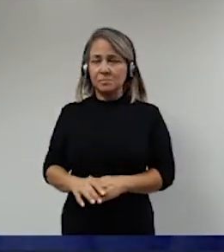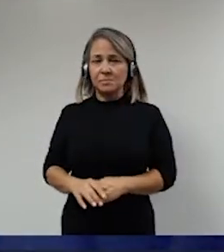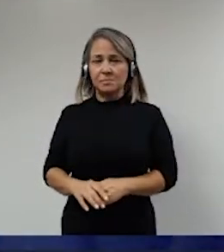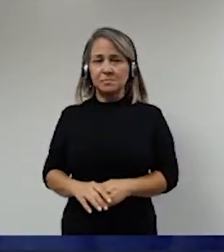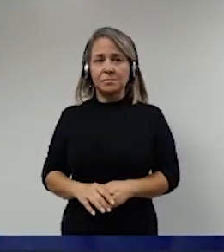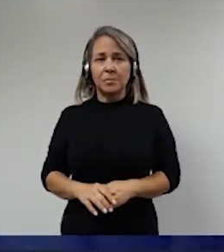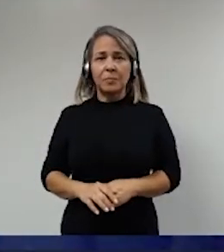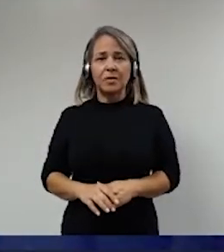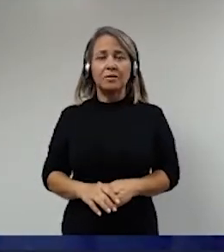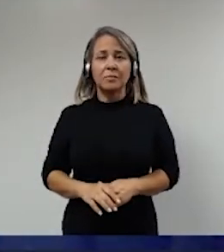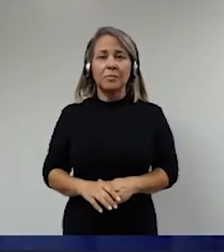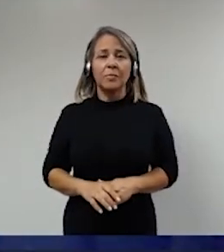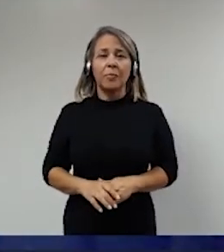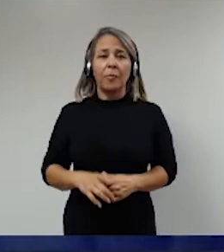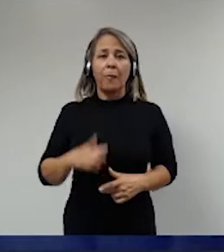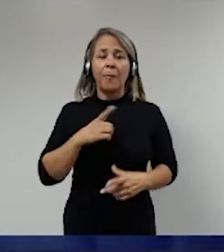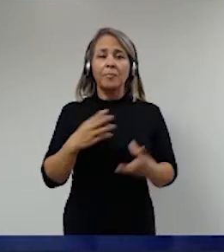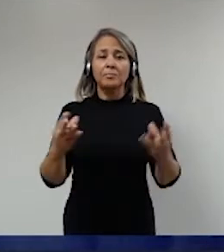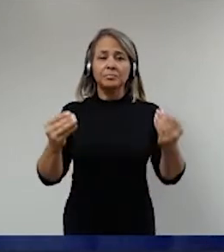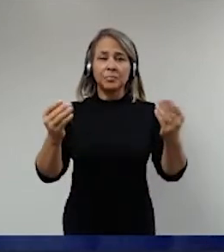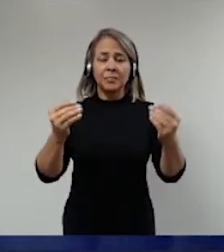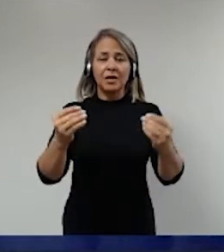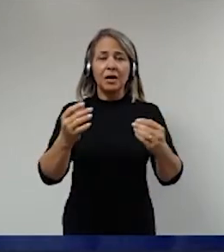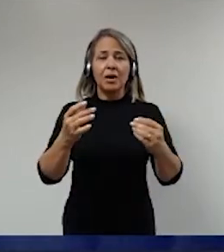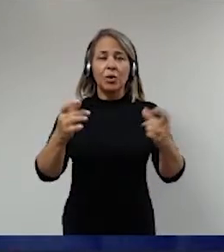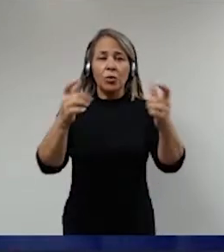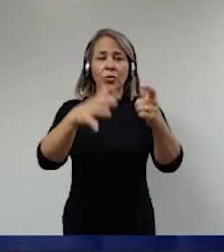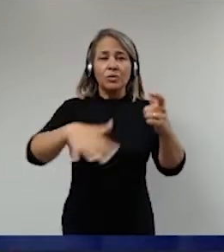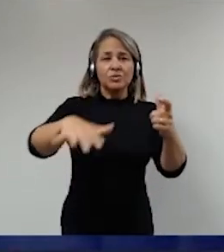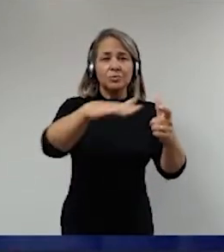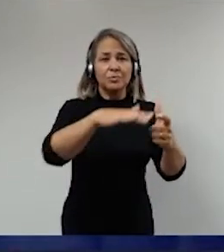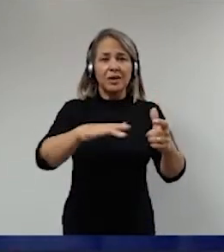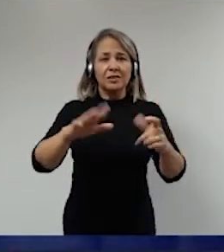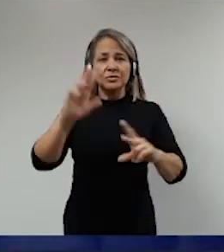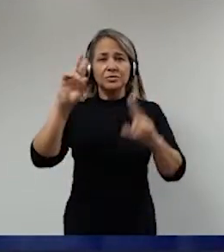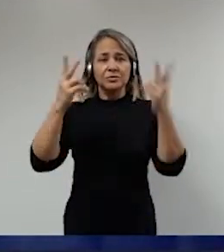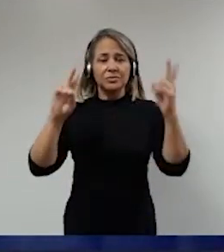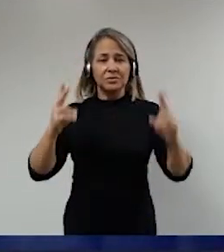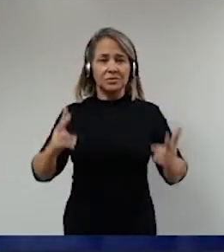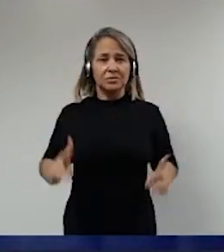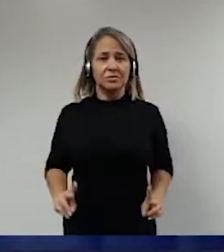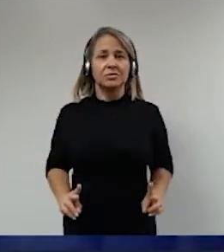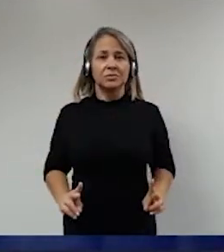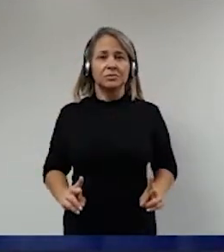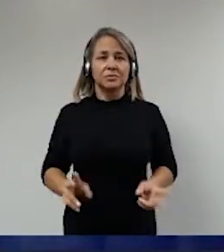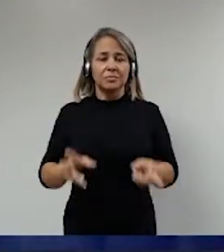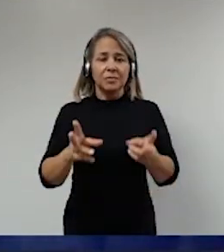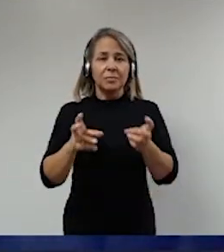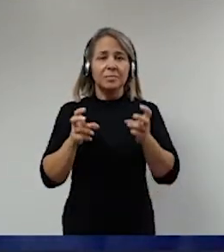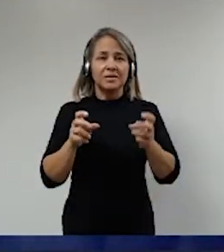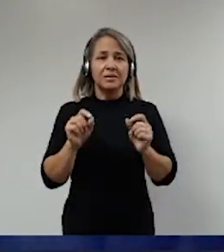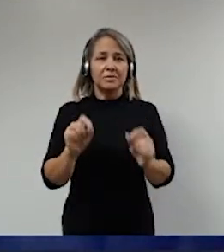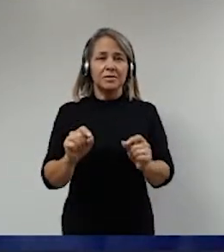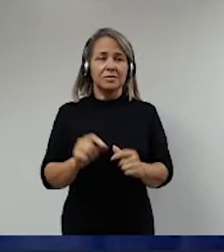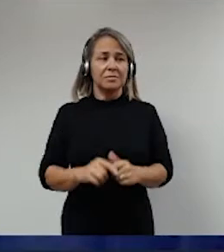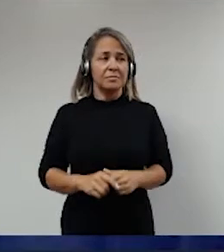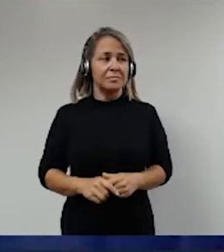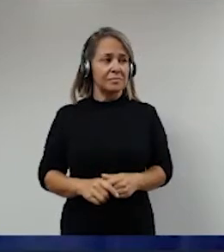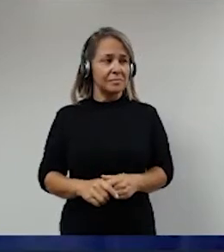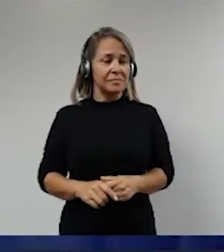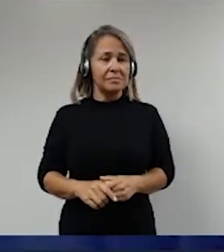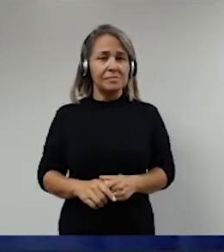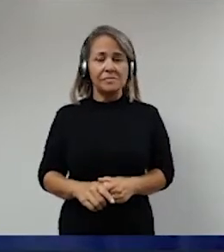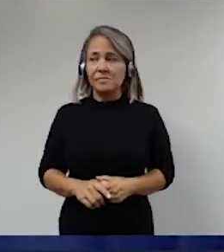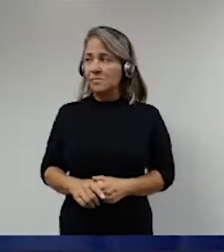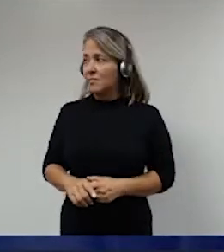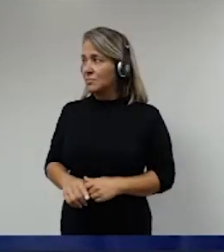viés, assim, tem um espaço ainda muito nebuloso, né, que se observa, porque essas